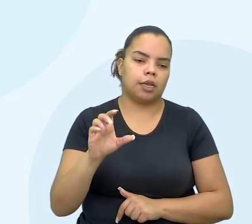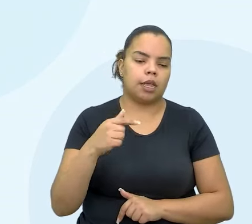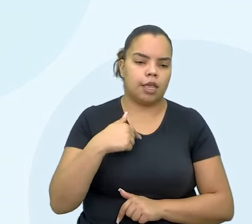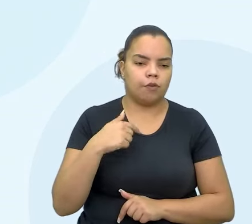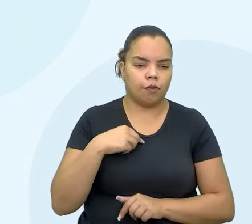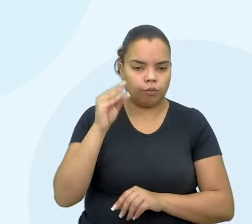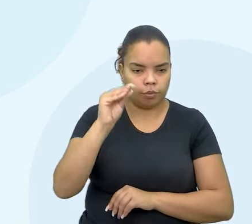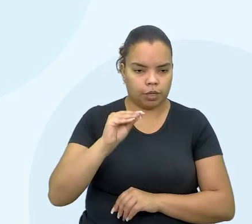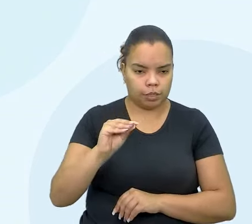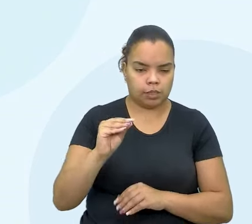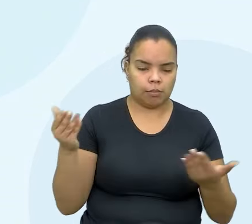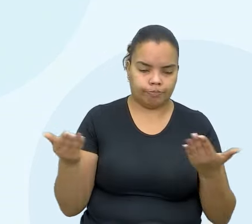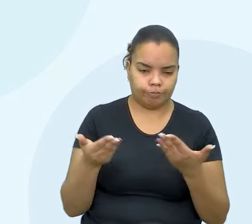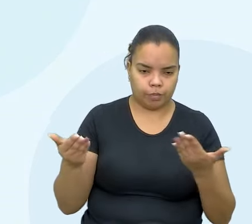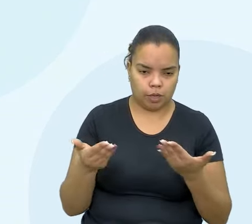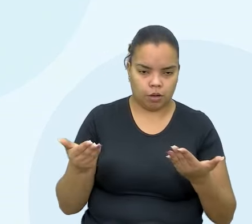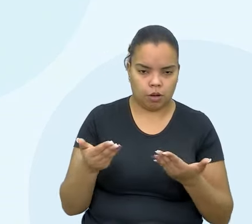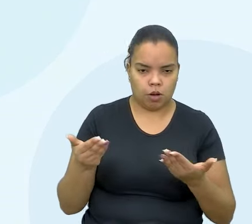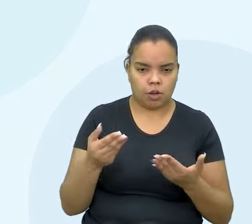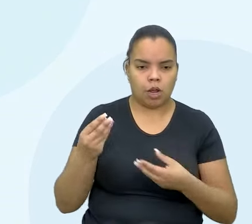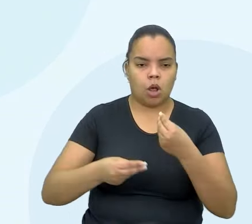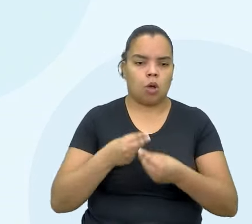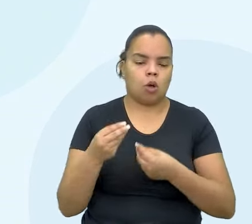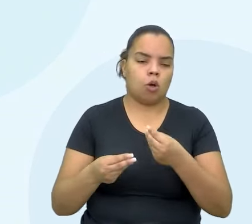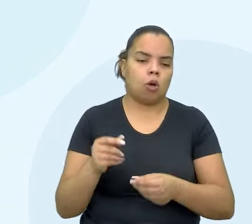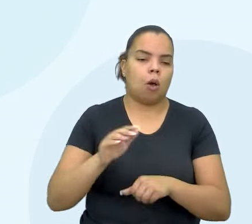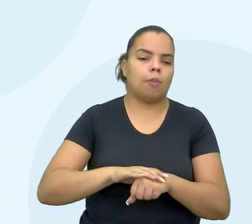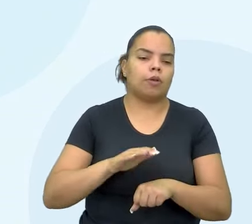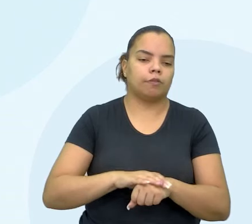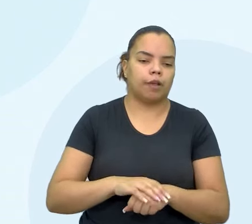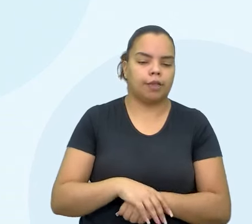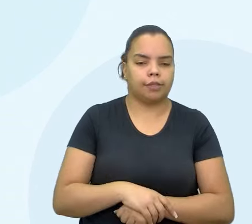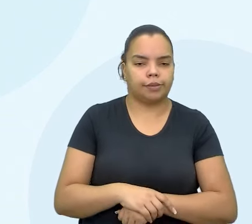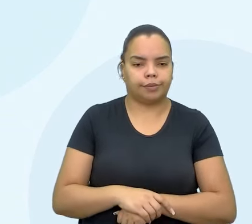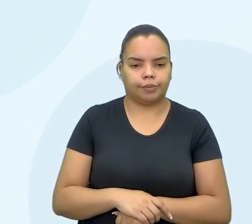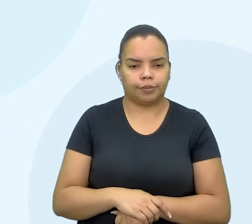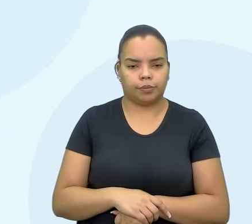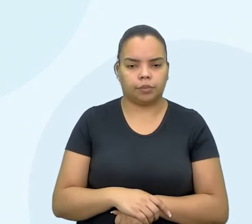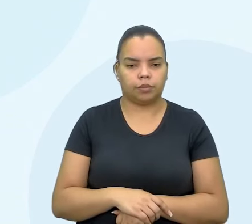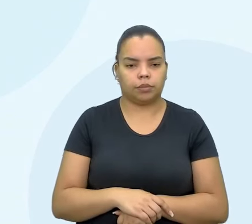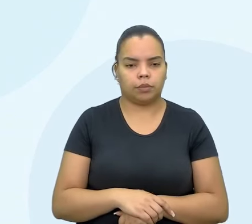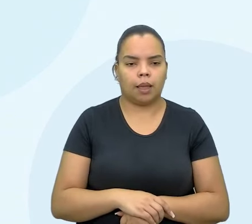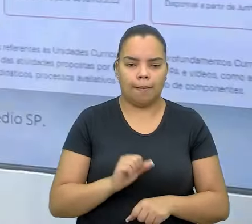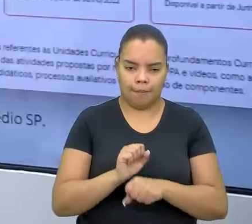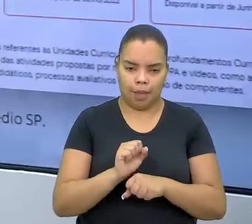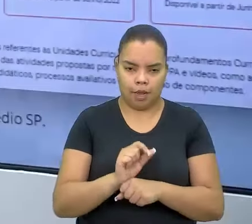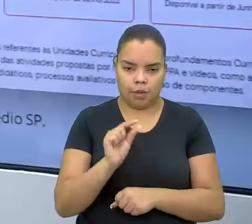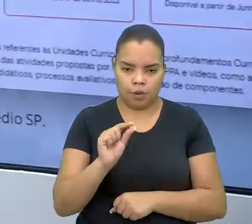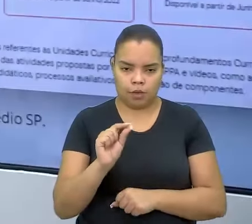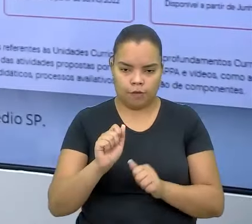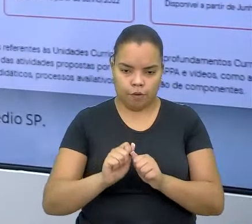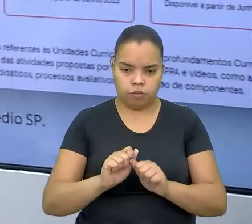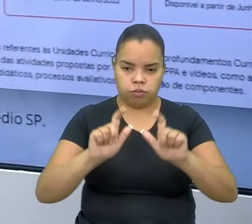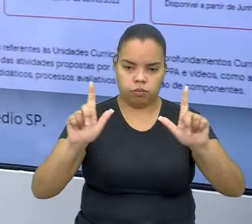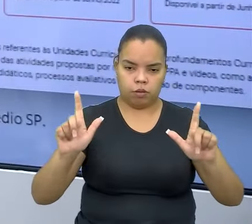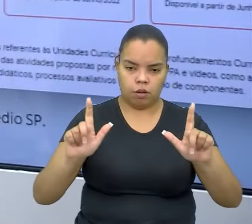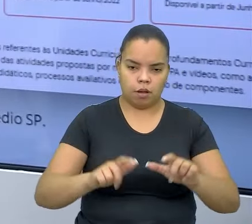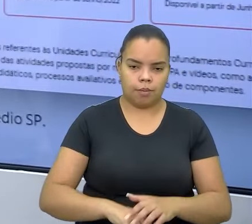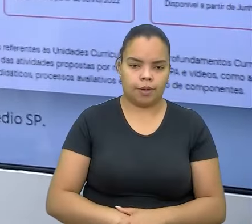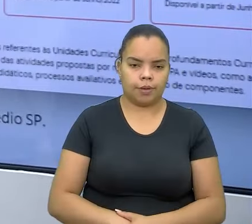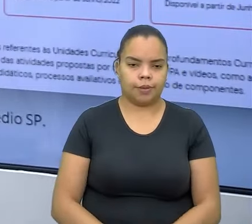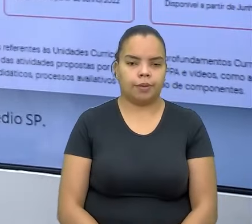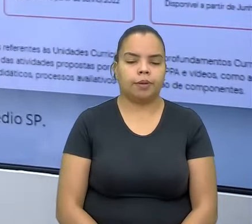com vocês agora como que a gente faz esse percurso, tá? Então, pera aí que eu vou abrir aqui, eu vou fazer desde o início com